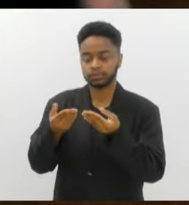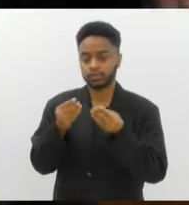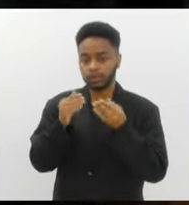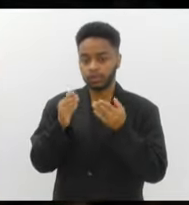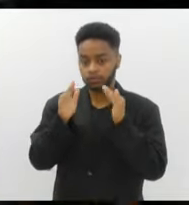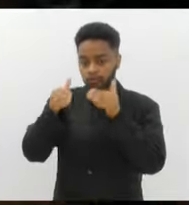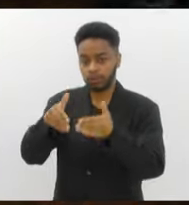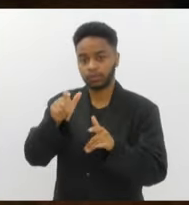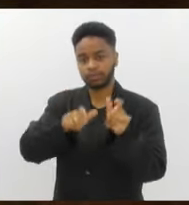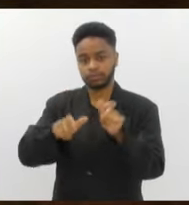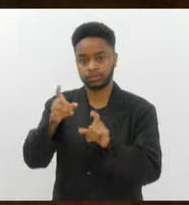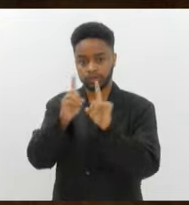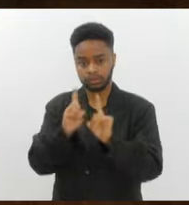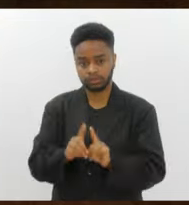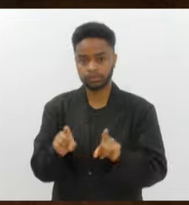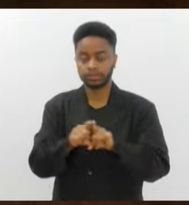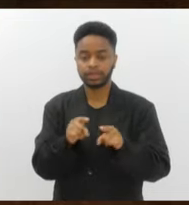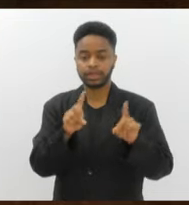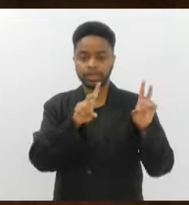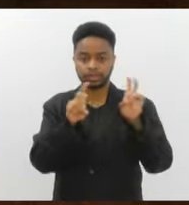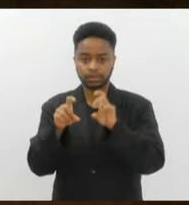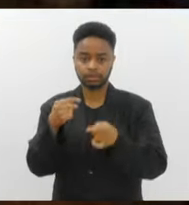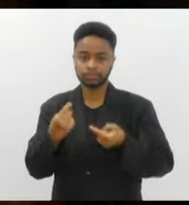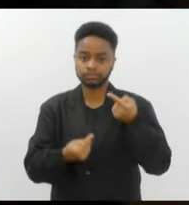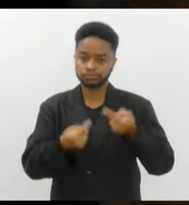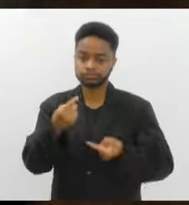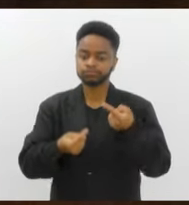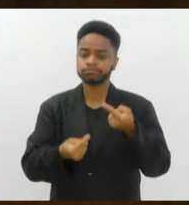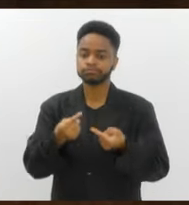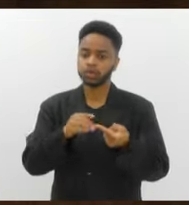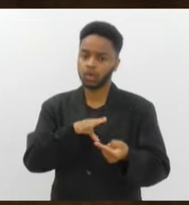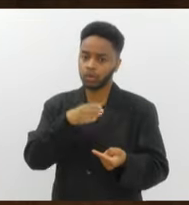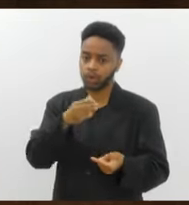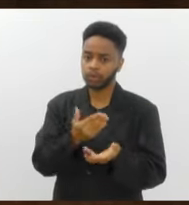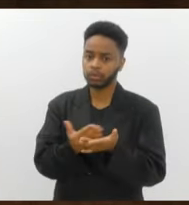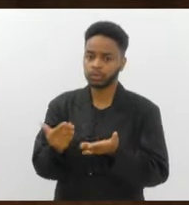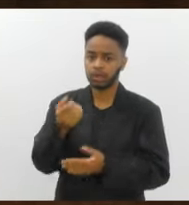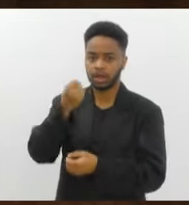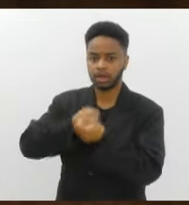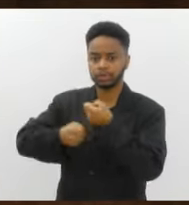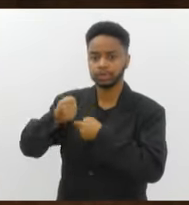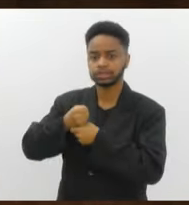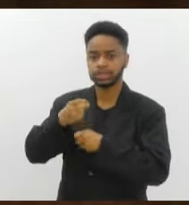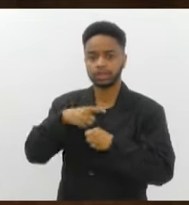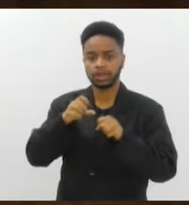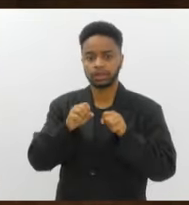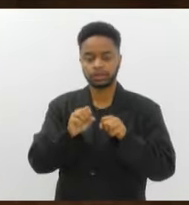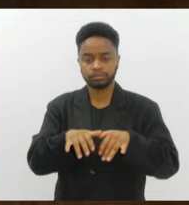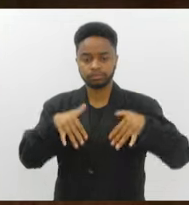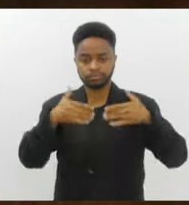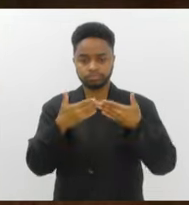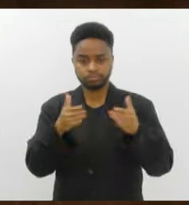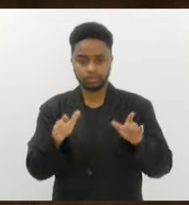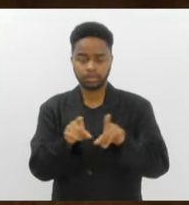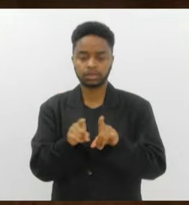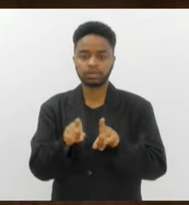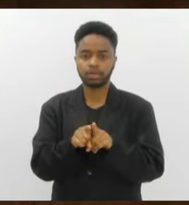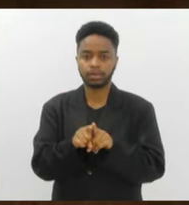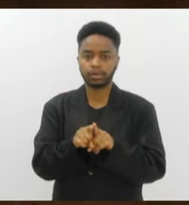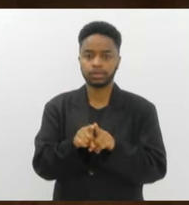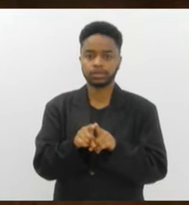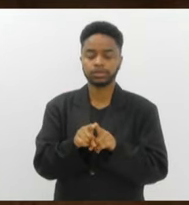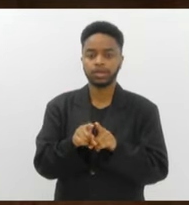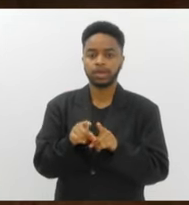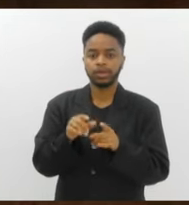nós temos tratado esse assunto com muita coragem desde o ano passado, com audiências públicas, com acionamento ao Tribunal